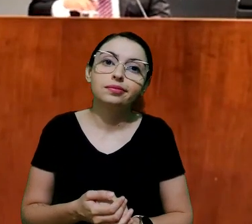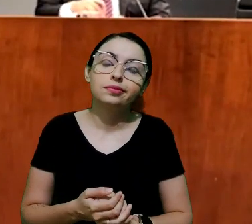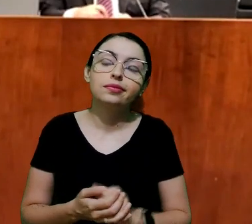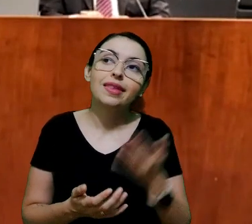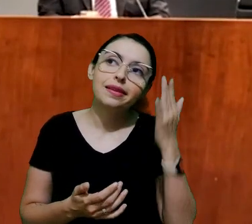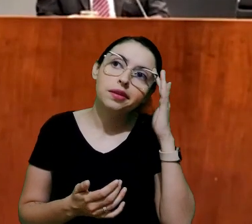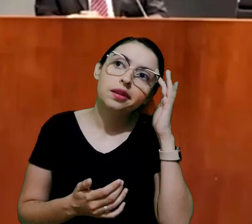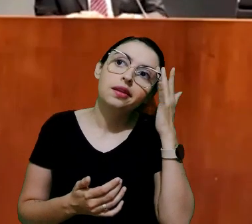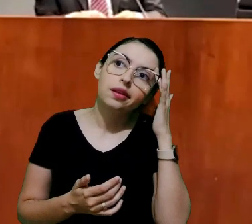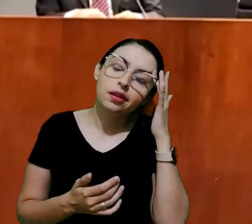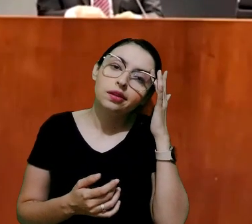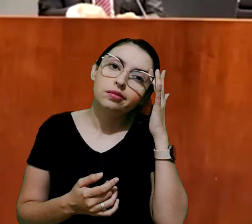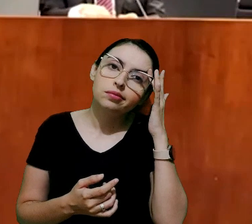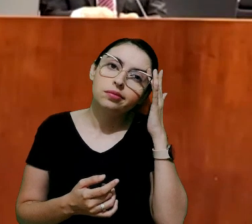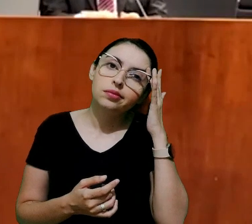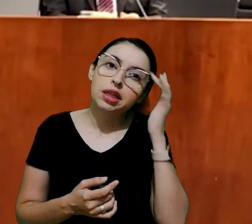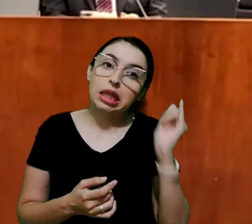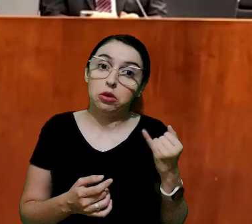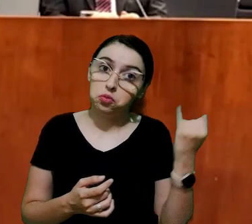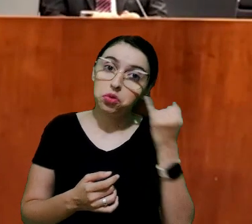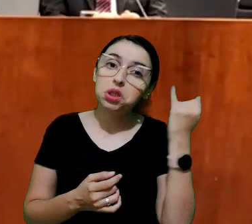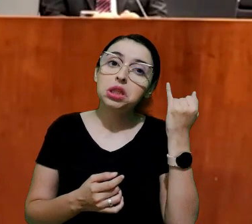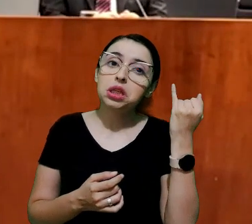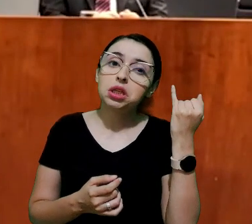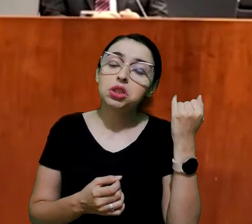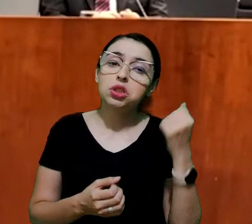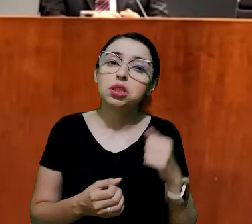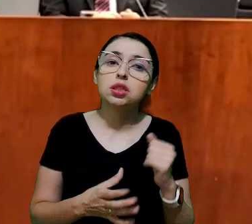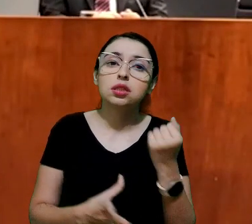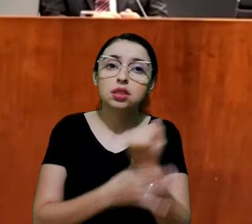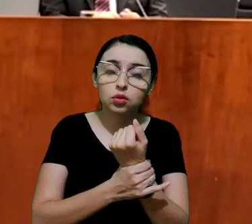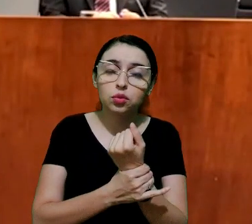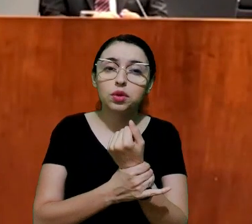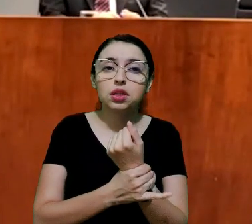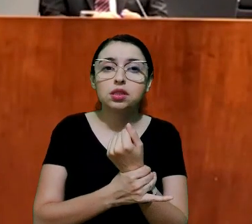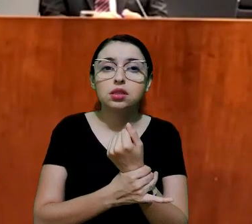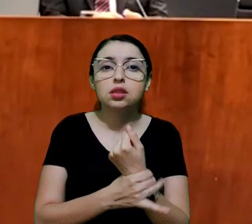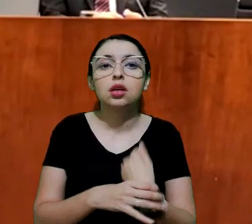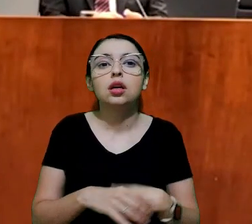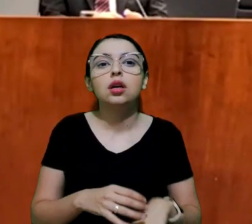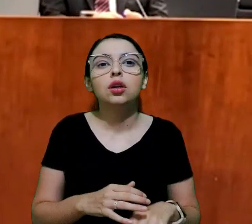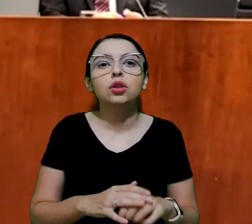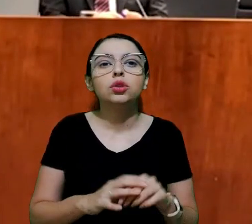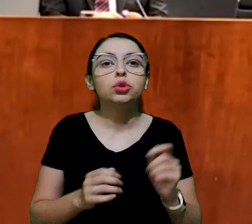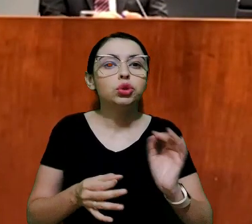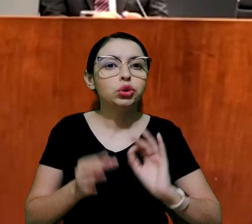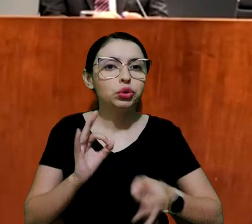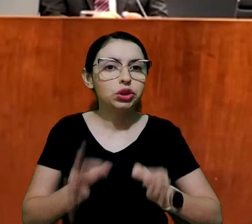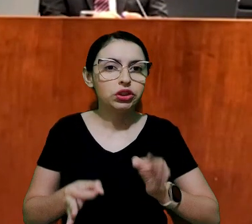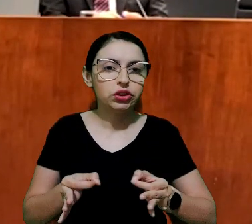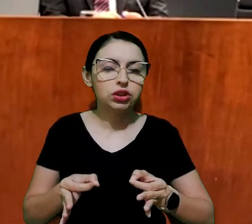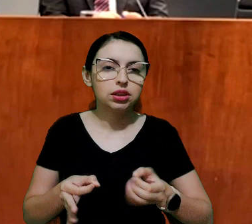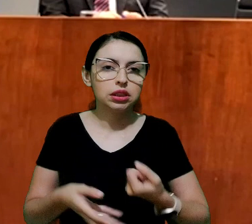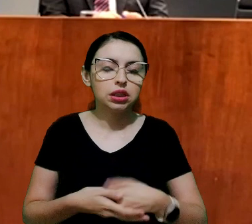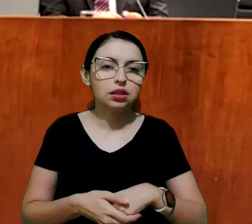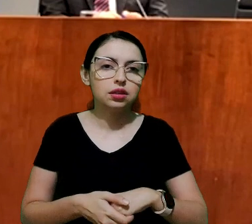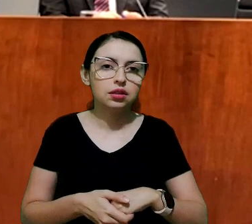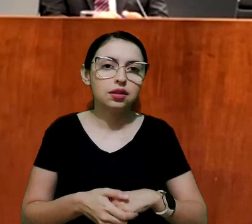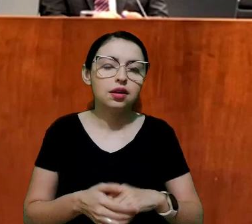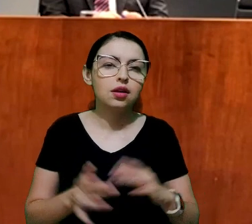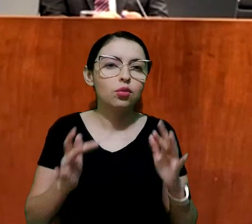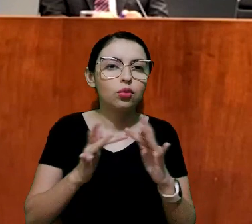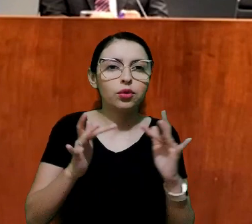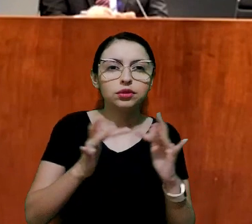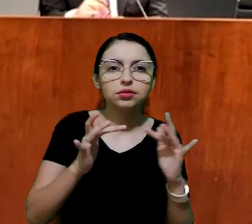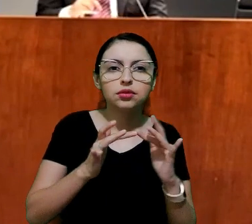considerado elemento importante para a segurança jurídica. Eu considero. Eu acho que a afetividade é uma constância